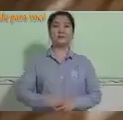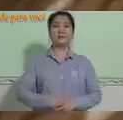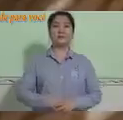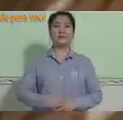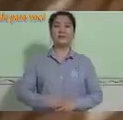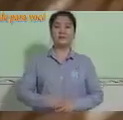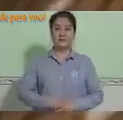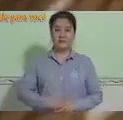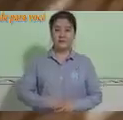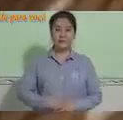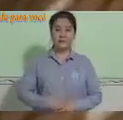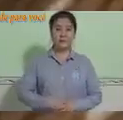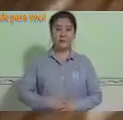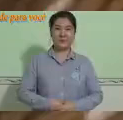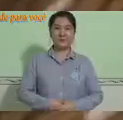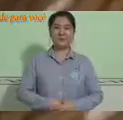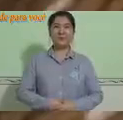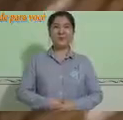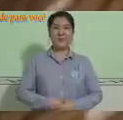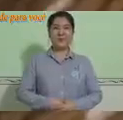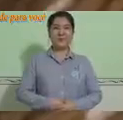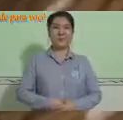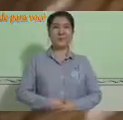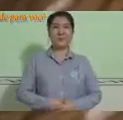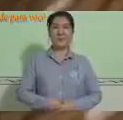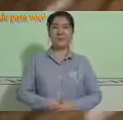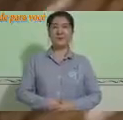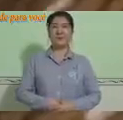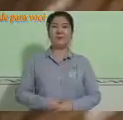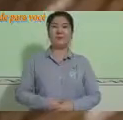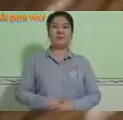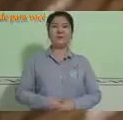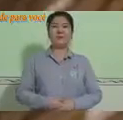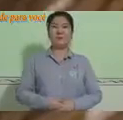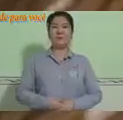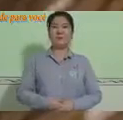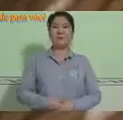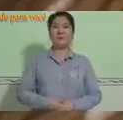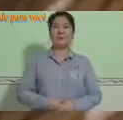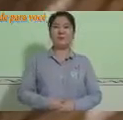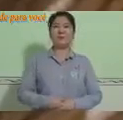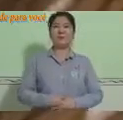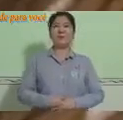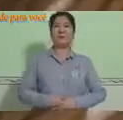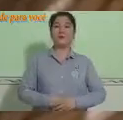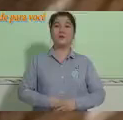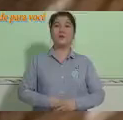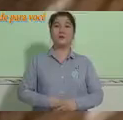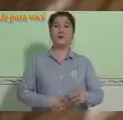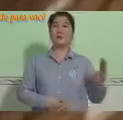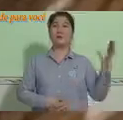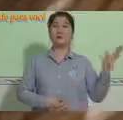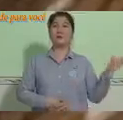VISEFETOSCOLATRAIS. Os efeitos colaterais mais comuns do uso desta vacina incluem dor de cabeça, vírgula, tonturas, enjoo, vírgula,